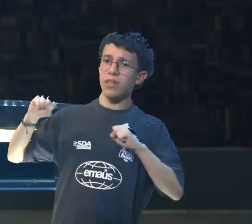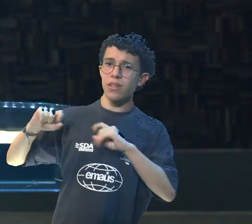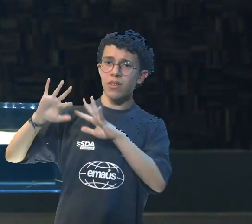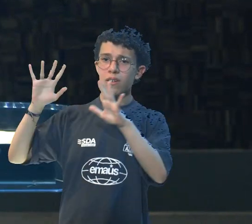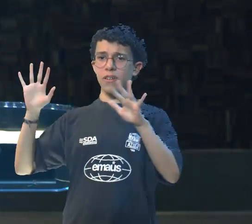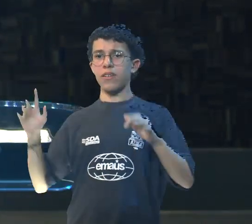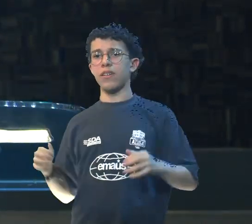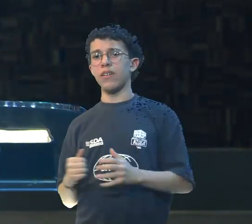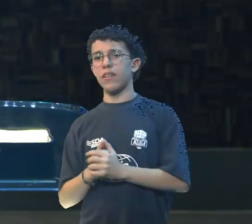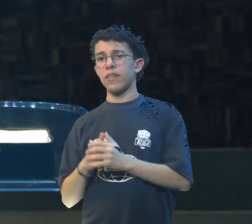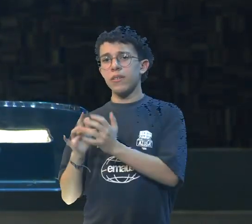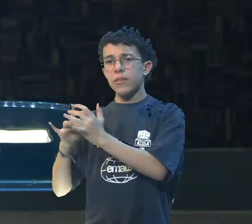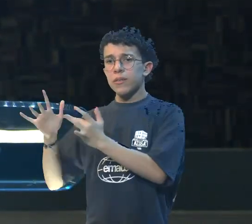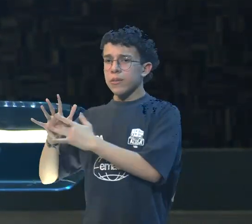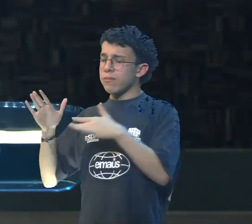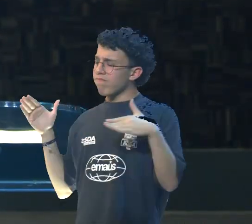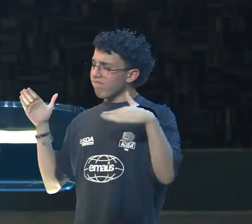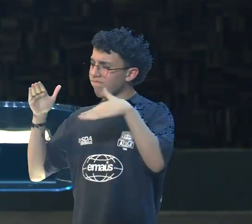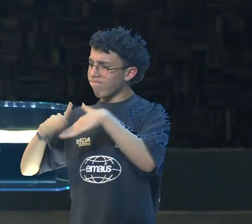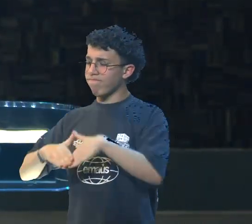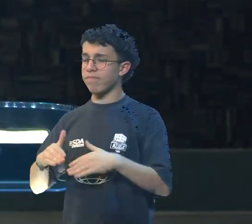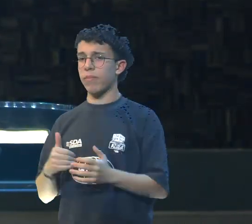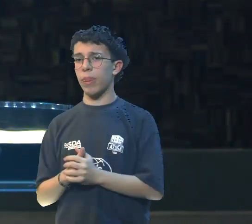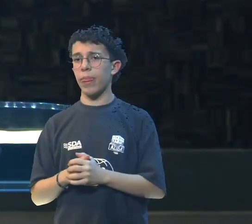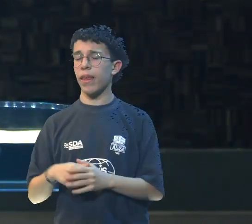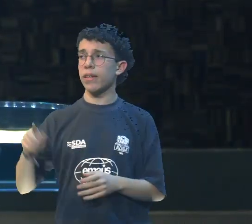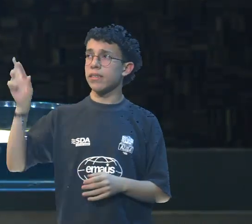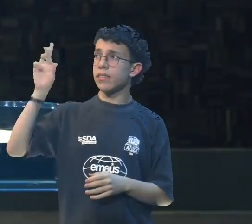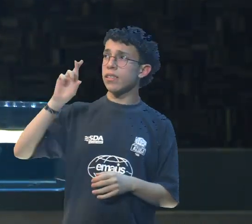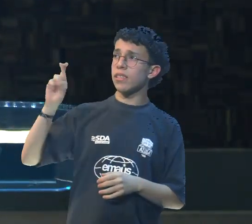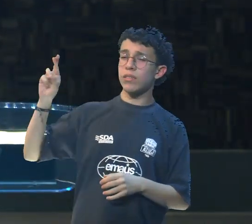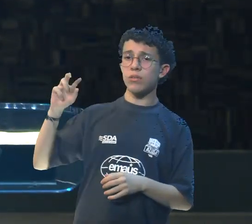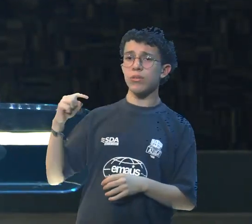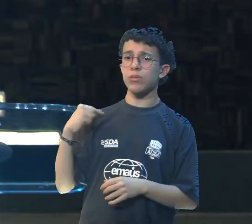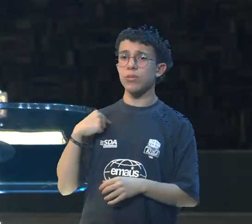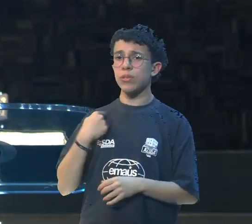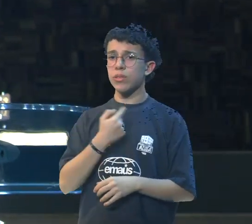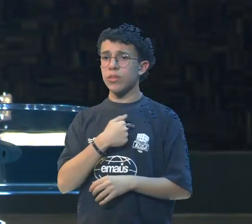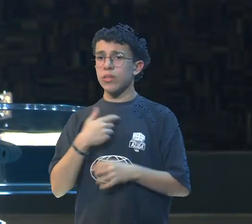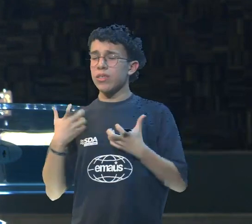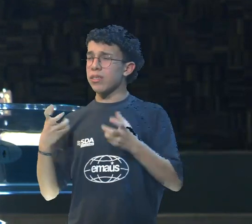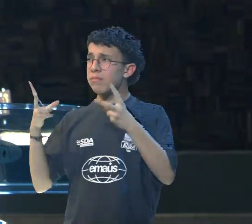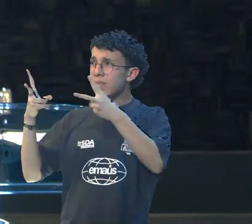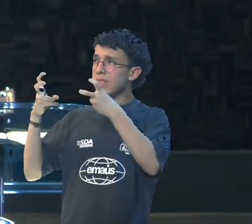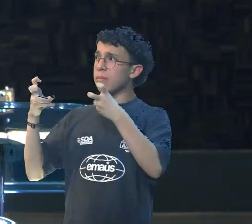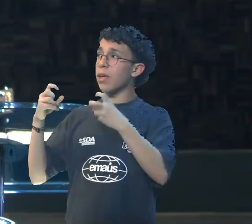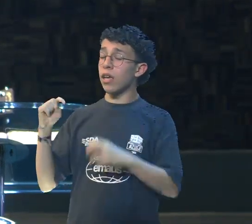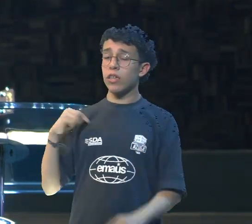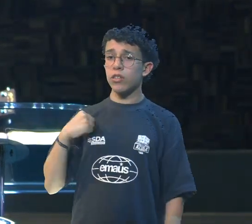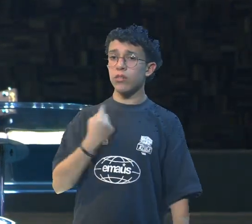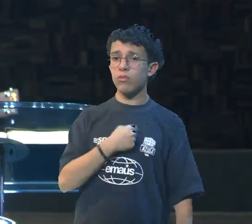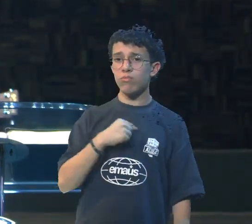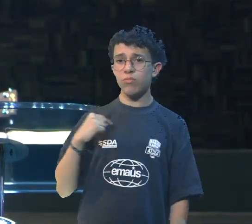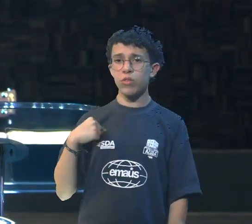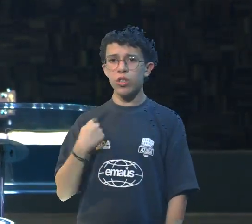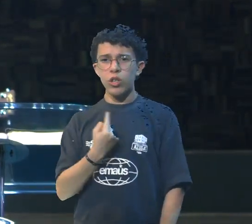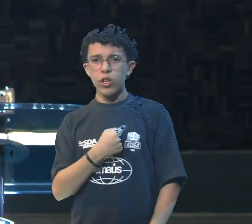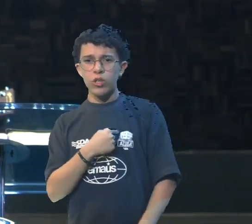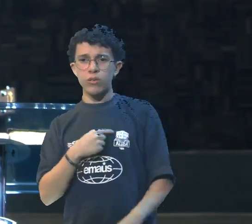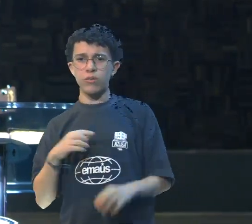de Deus. Senhor, abre os nossos ouvidos. Senhor, muda as nossas